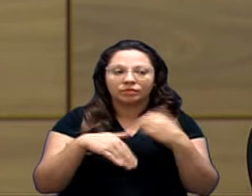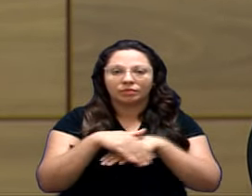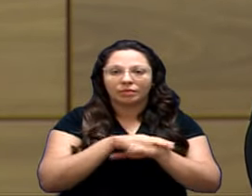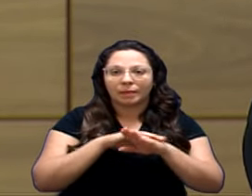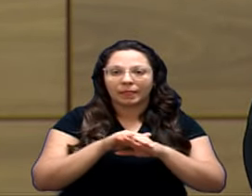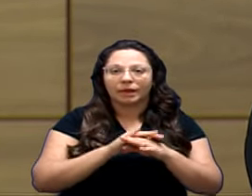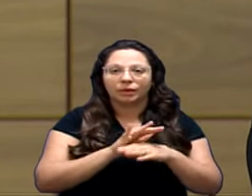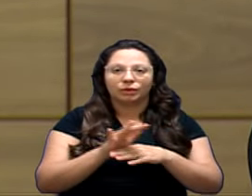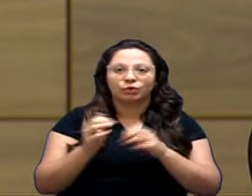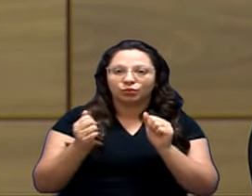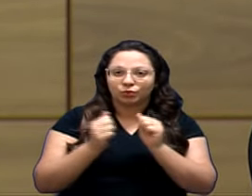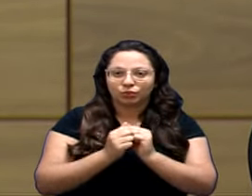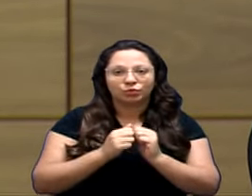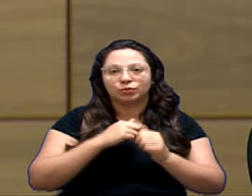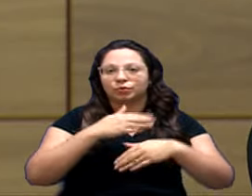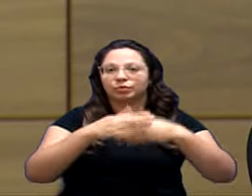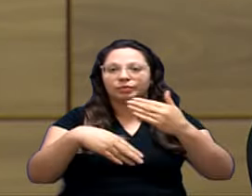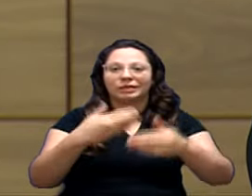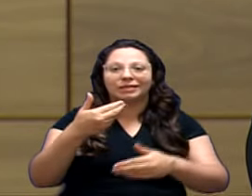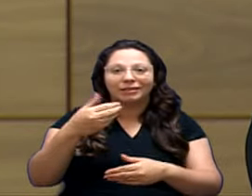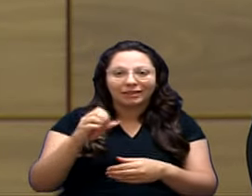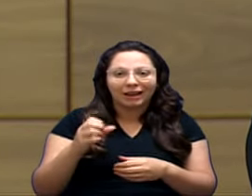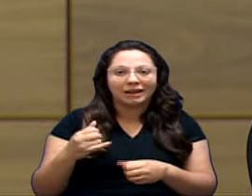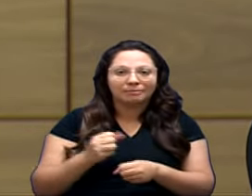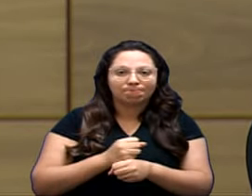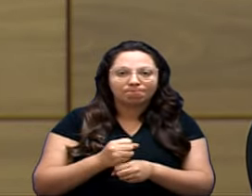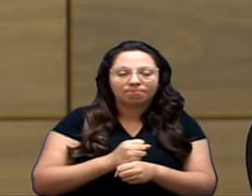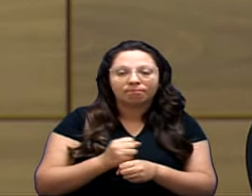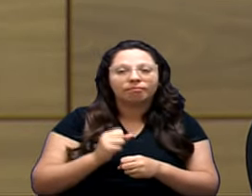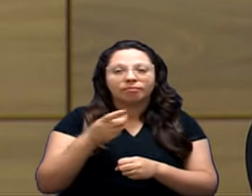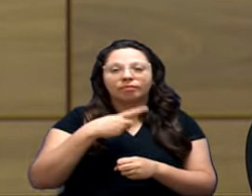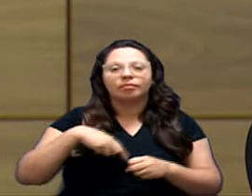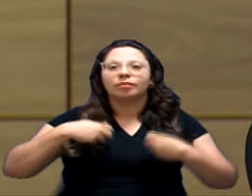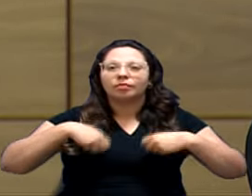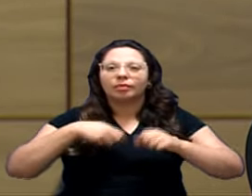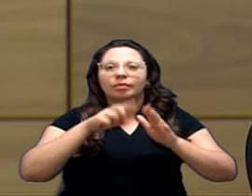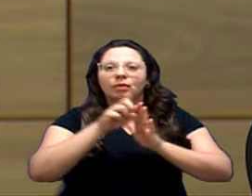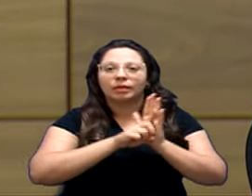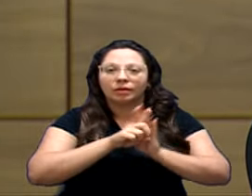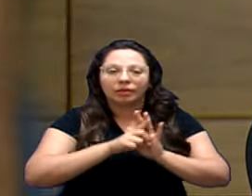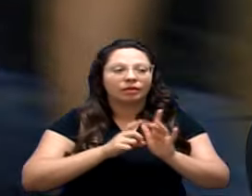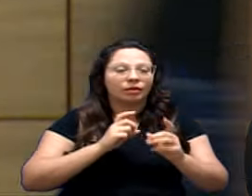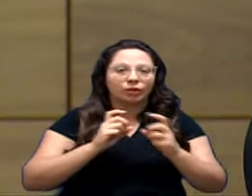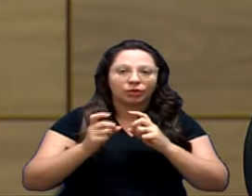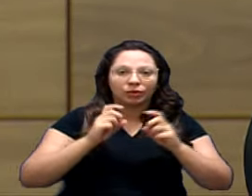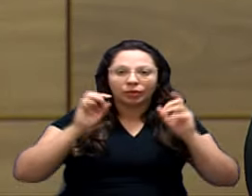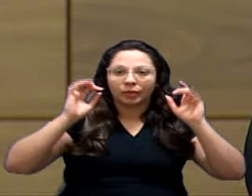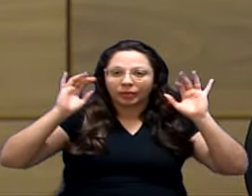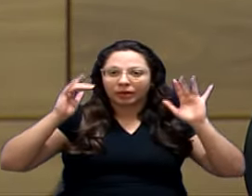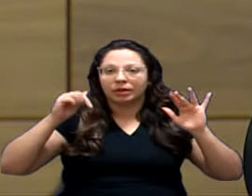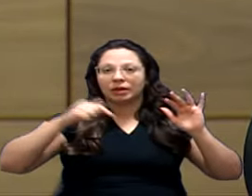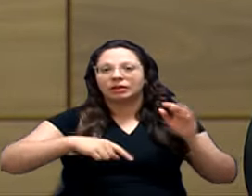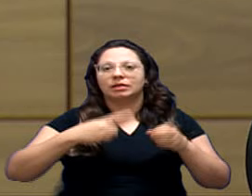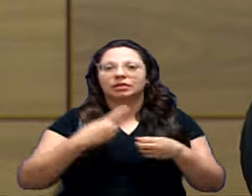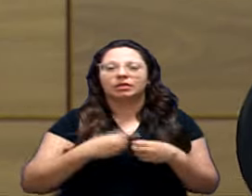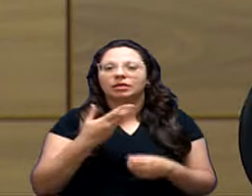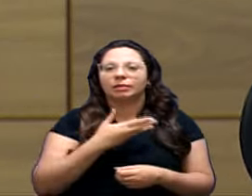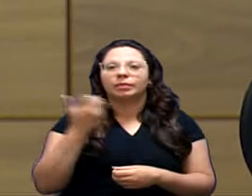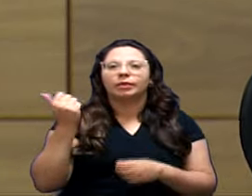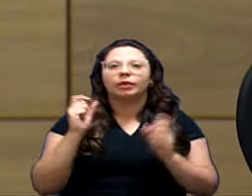nossa cidade para os próximos 10 anos então nós temos que pensar muito bem e analisar discutir e aquilo for melhor para nossa cidade estaremos